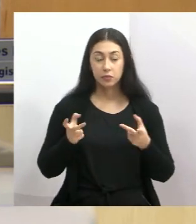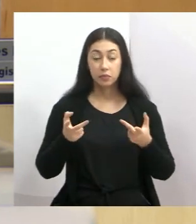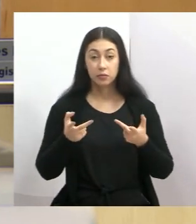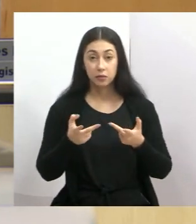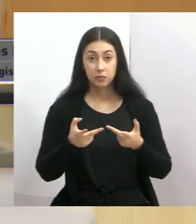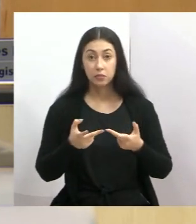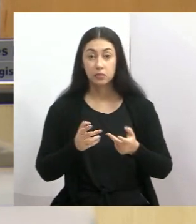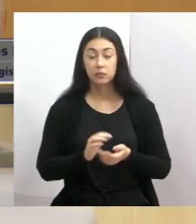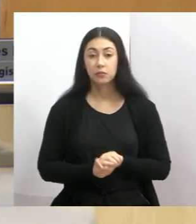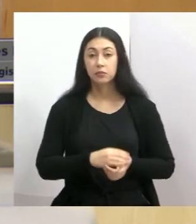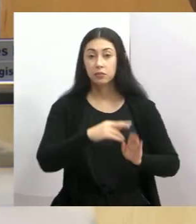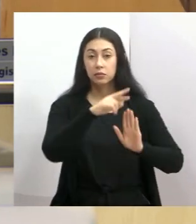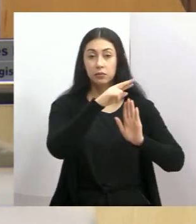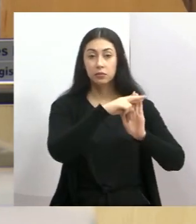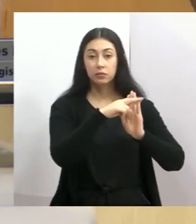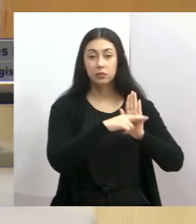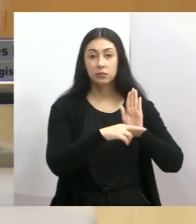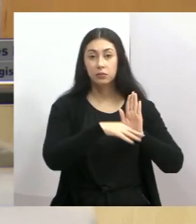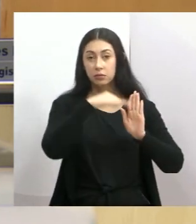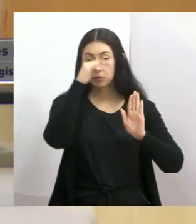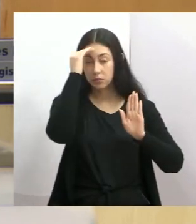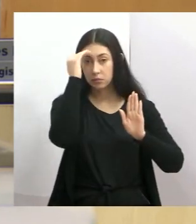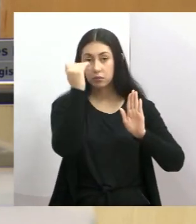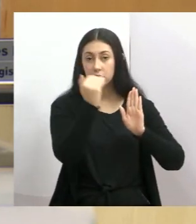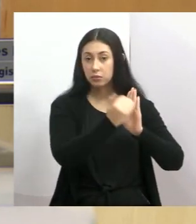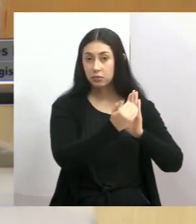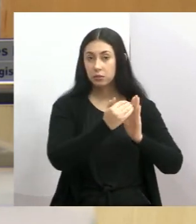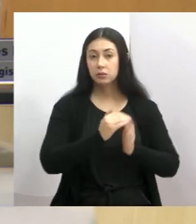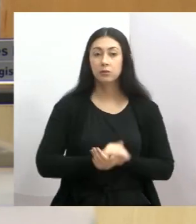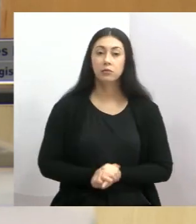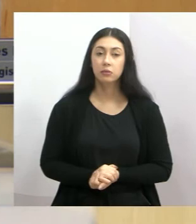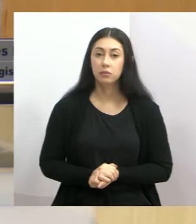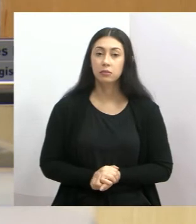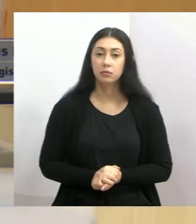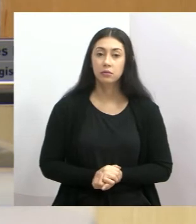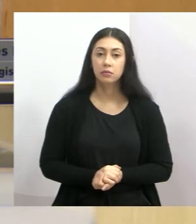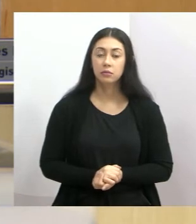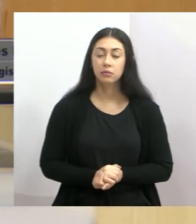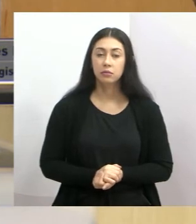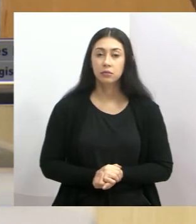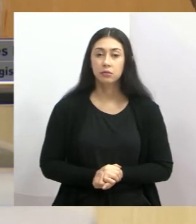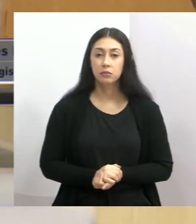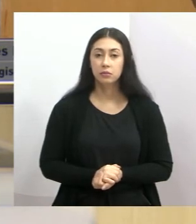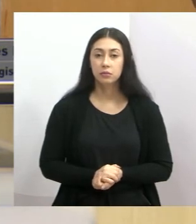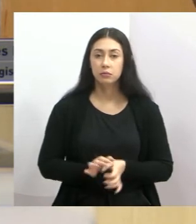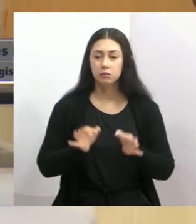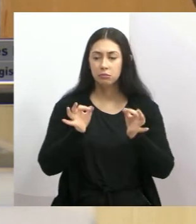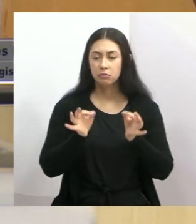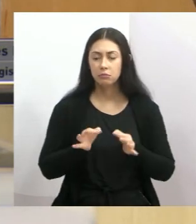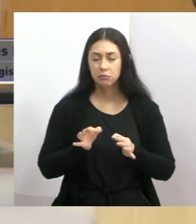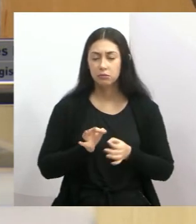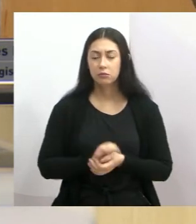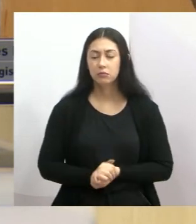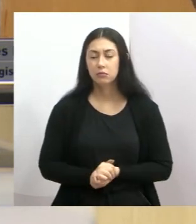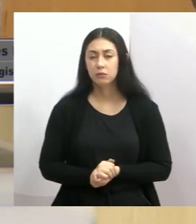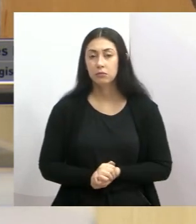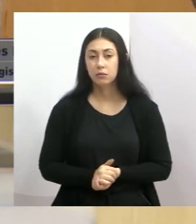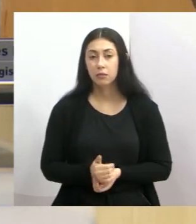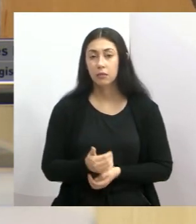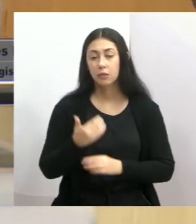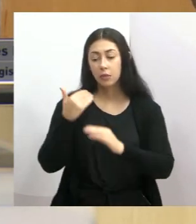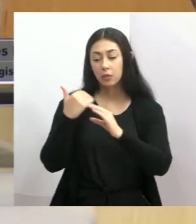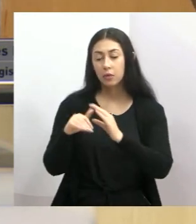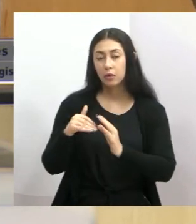casa ouvido e aprovado pelo egrégio plenário e cumpridas as formalidades regimentais que seja encaminhado